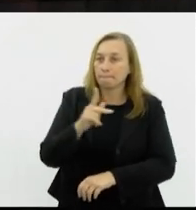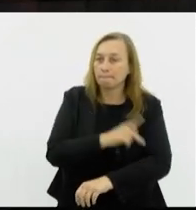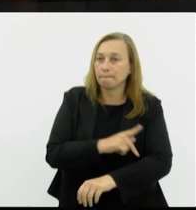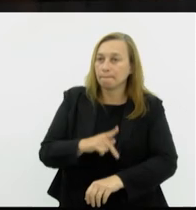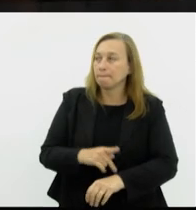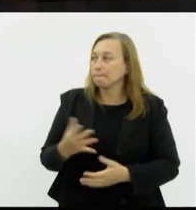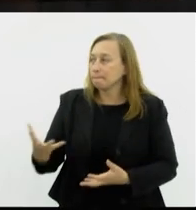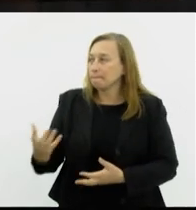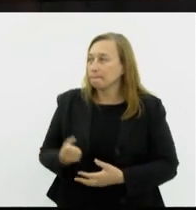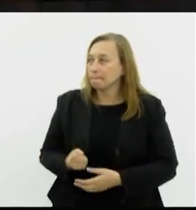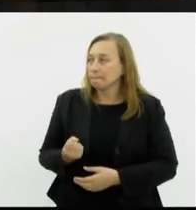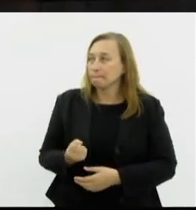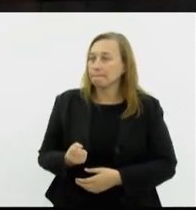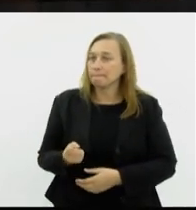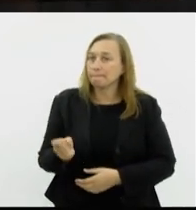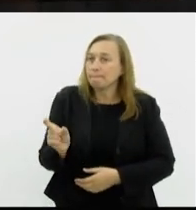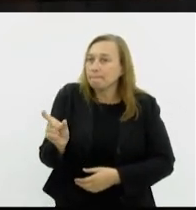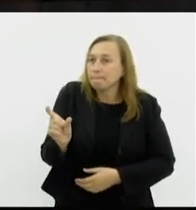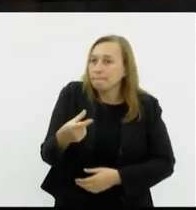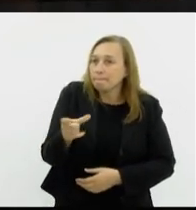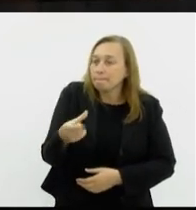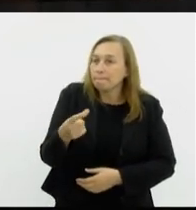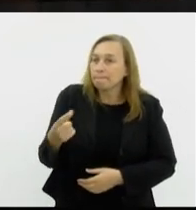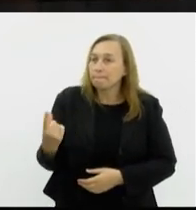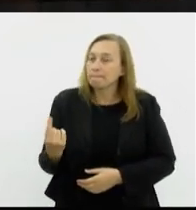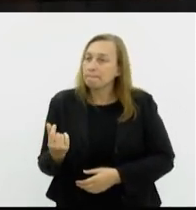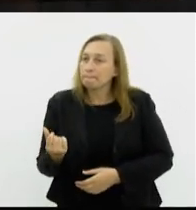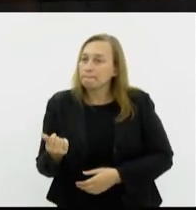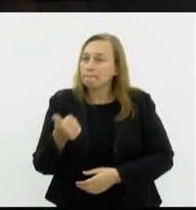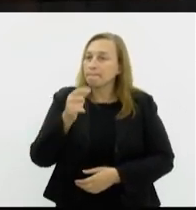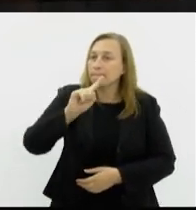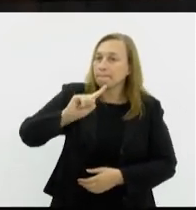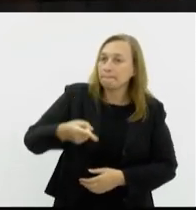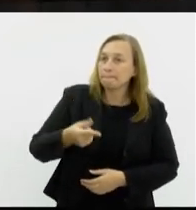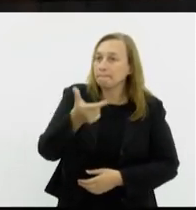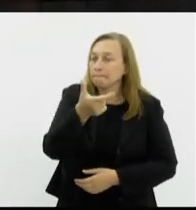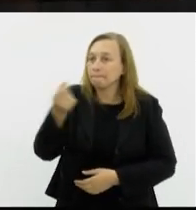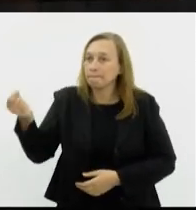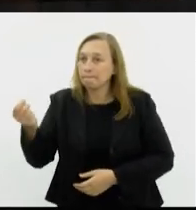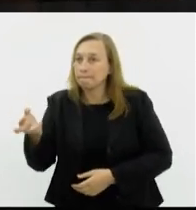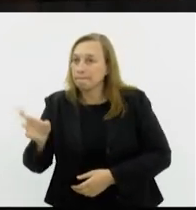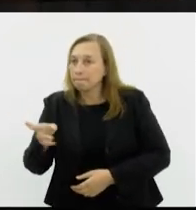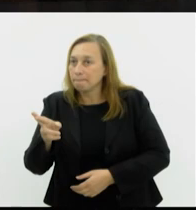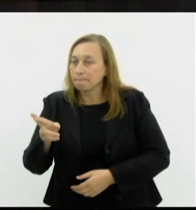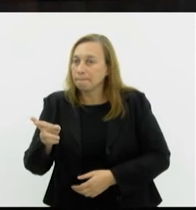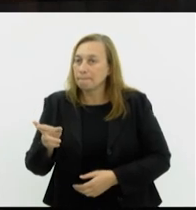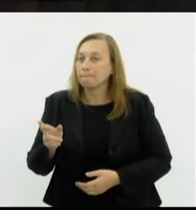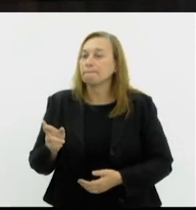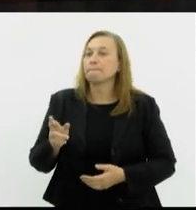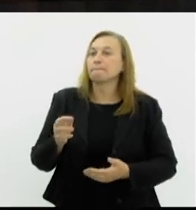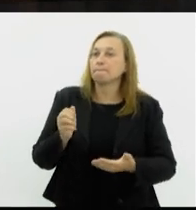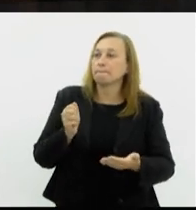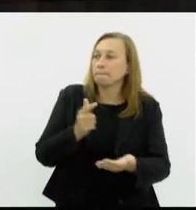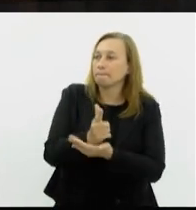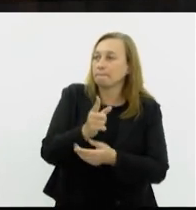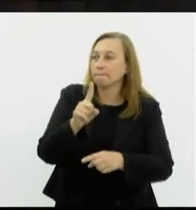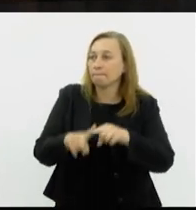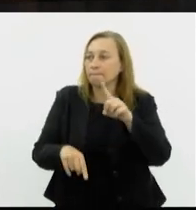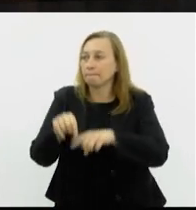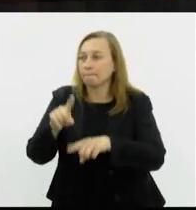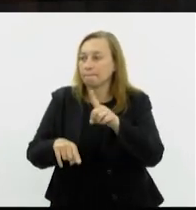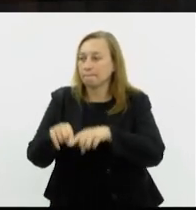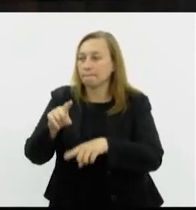recebe, através desse cartão, um valor de R$ 1.200 para aquisição de materiais que,